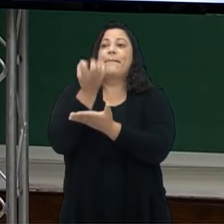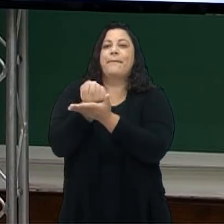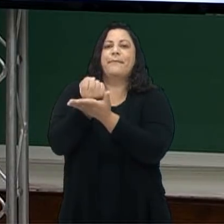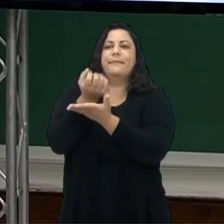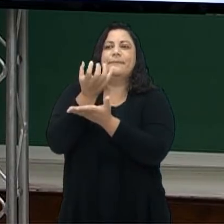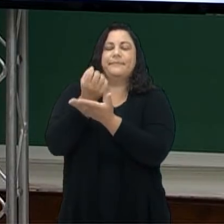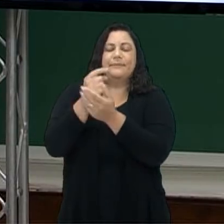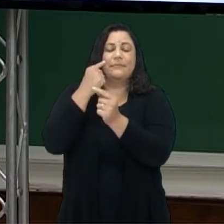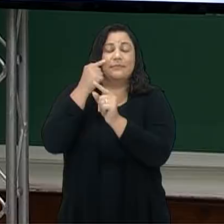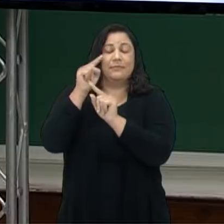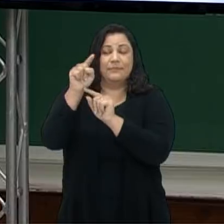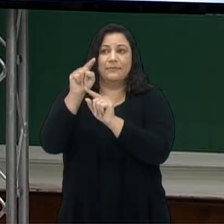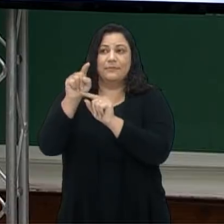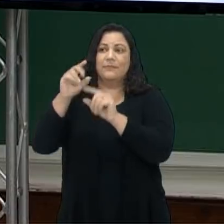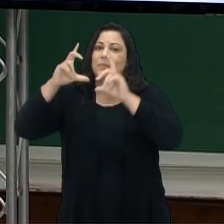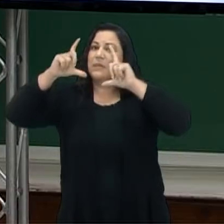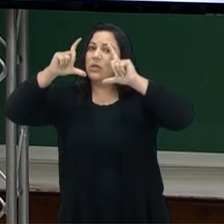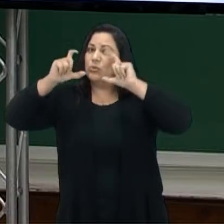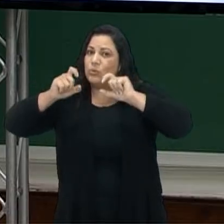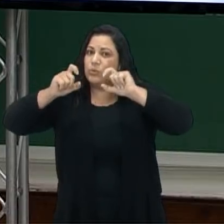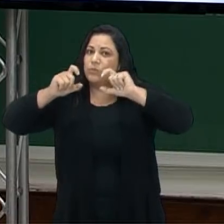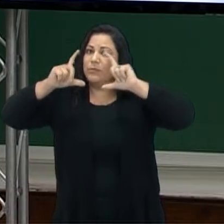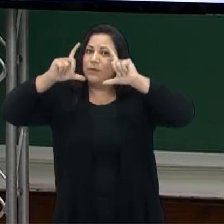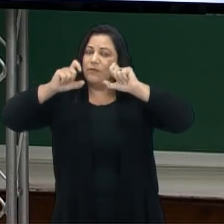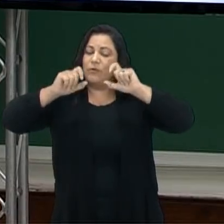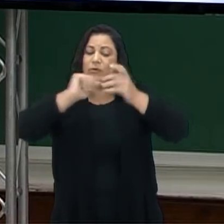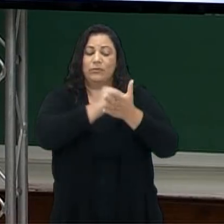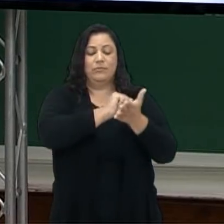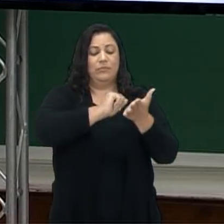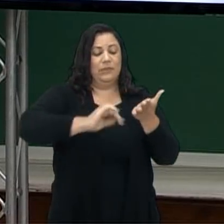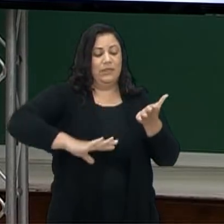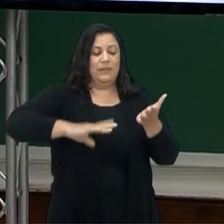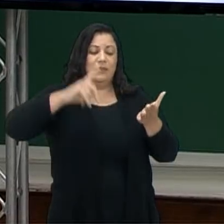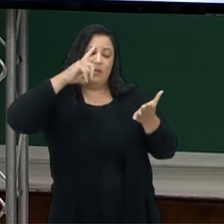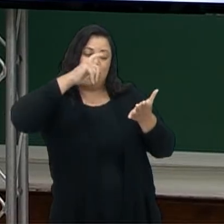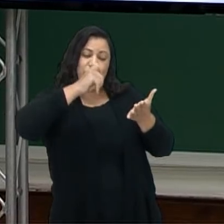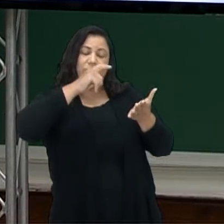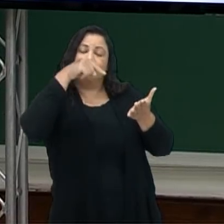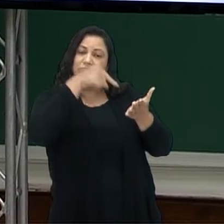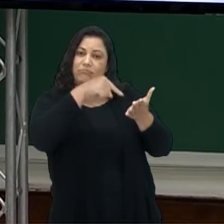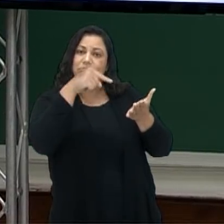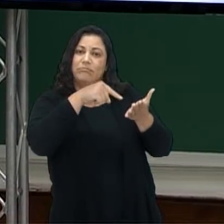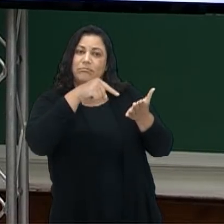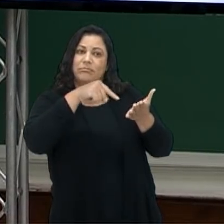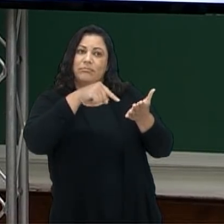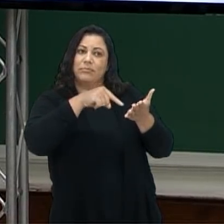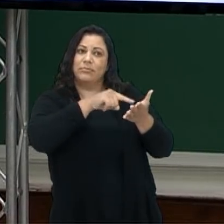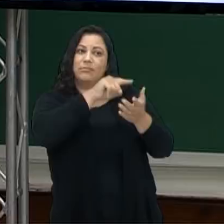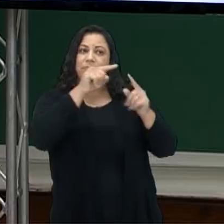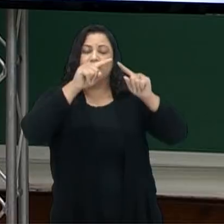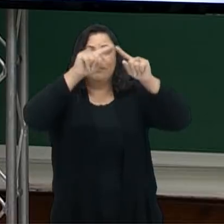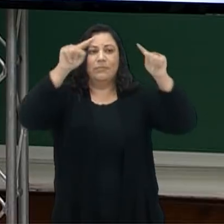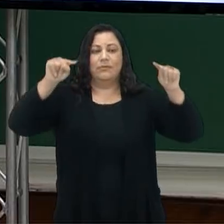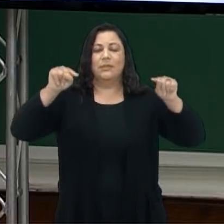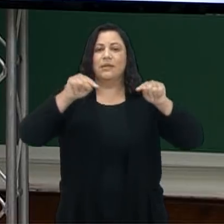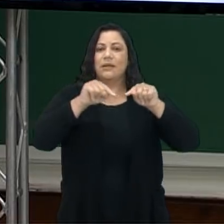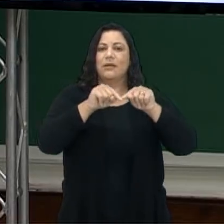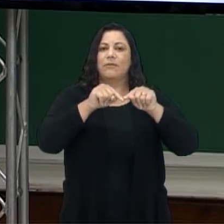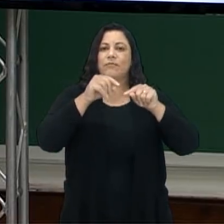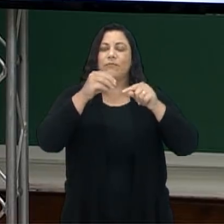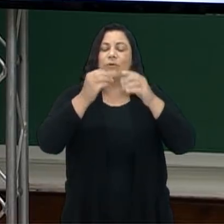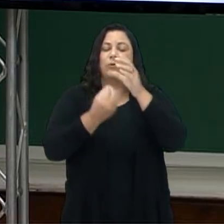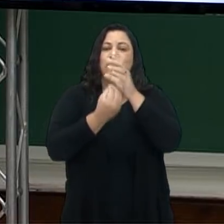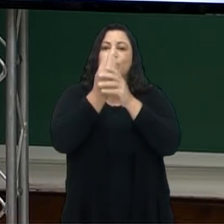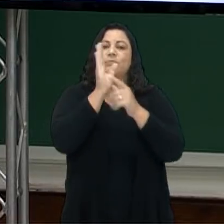tirar foto. Aí você vai tirar uma foto da sua atividade e a foto que você tirou vai aparecer aqui após